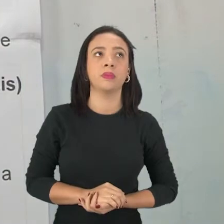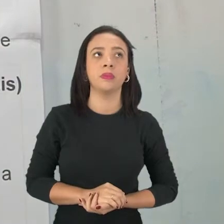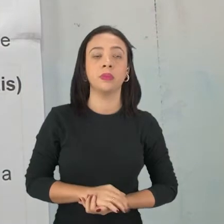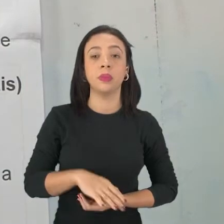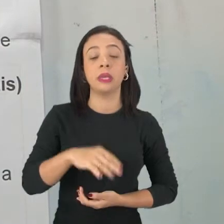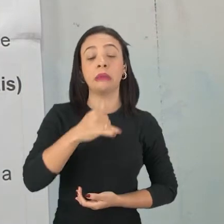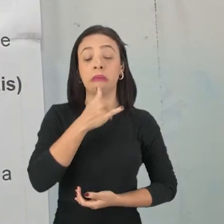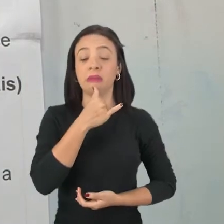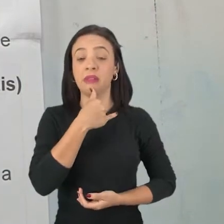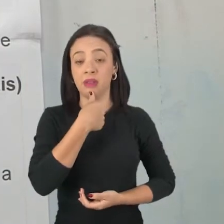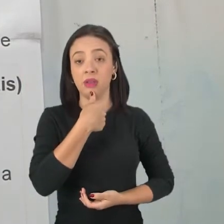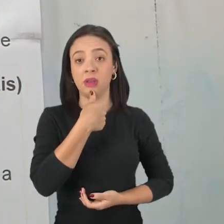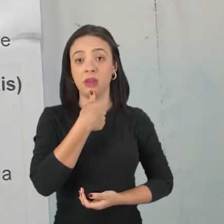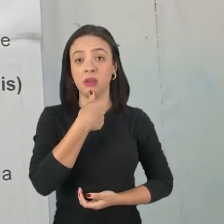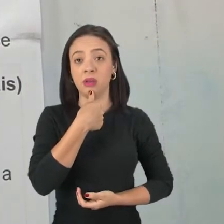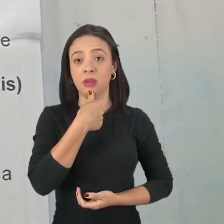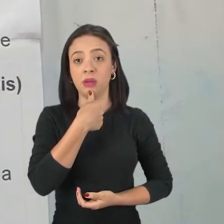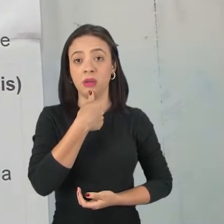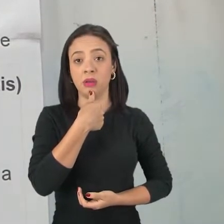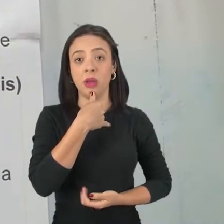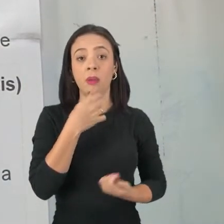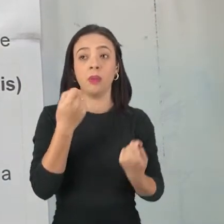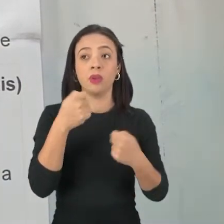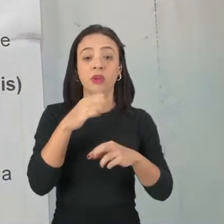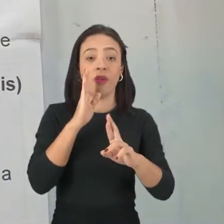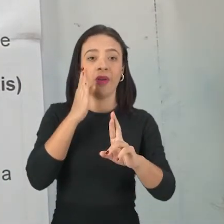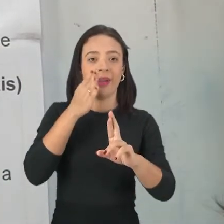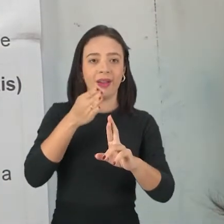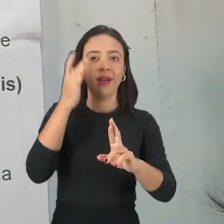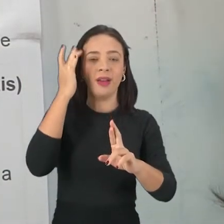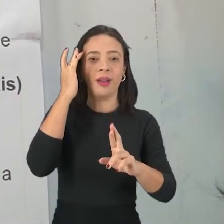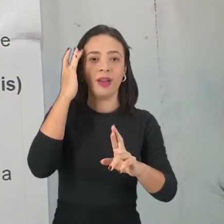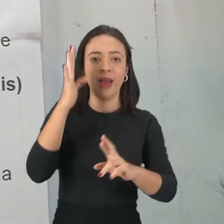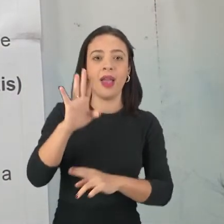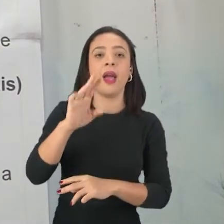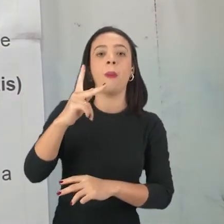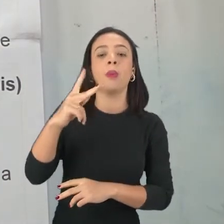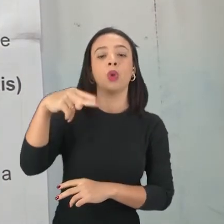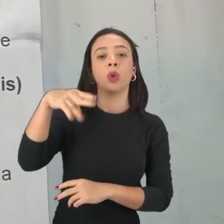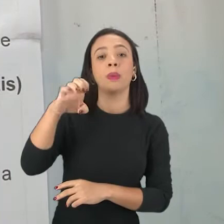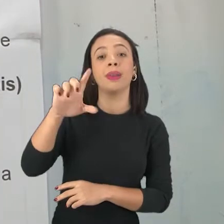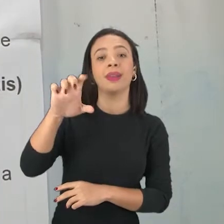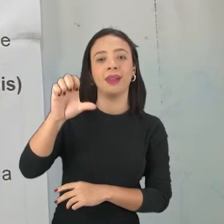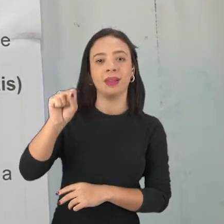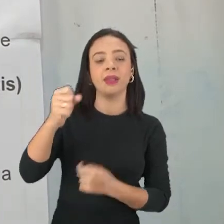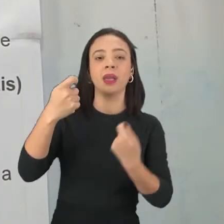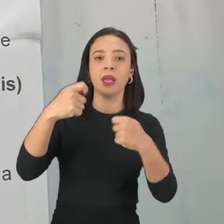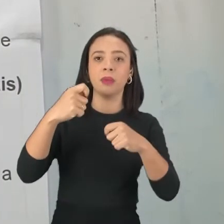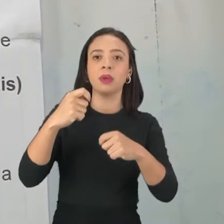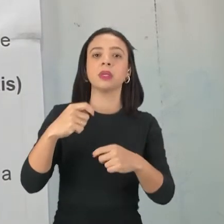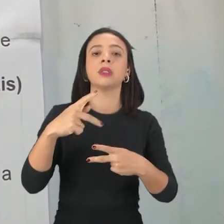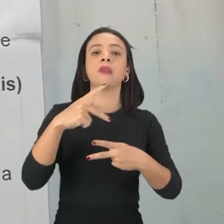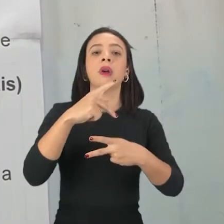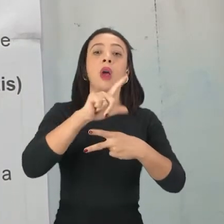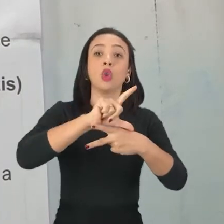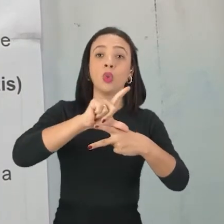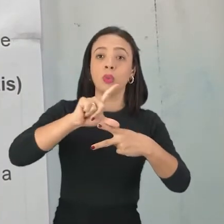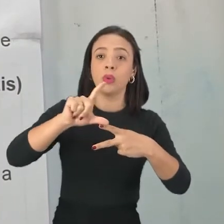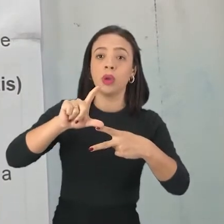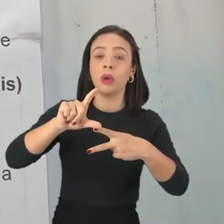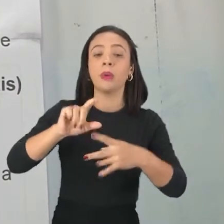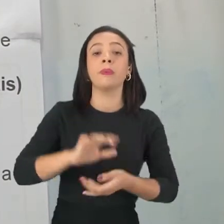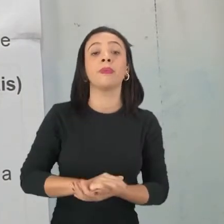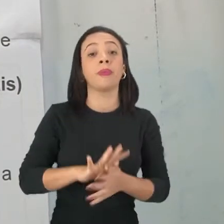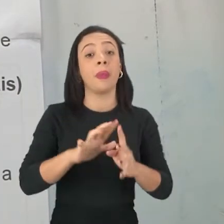esse entristecidos Mas pode achar que se refere à autonomia eles né que deveria estar no plural está no plural